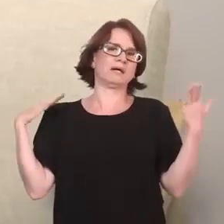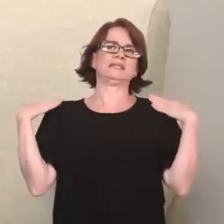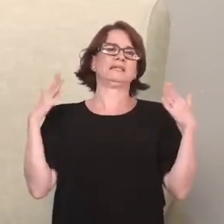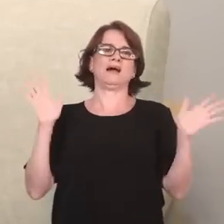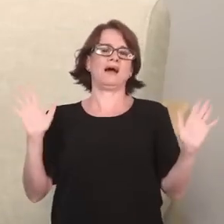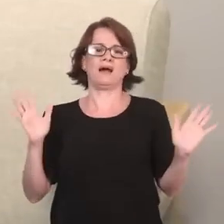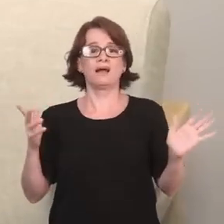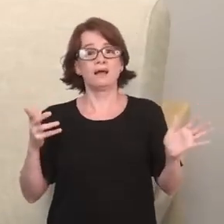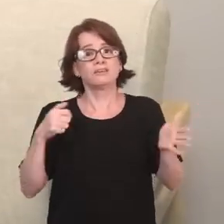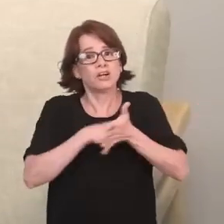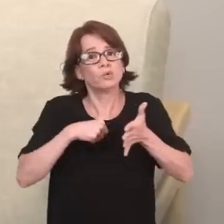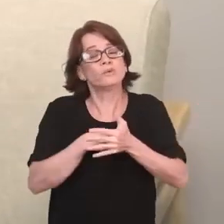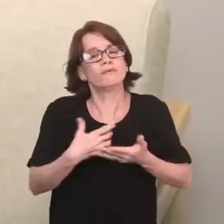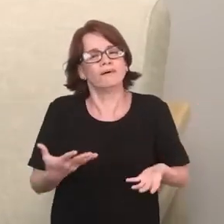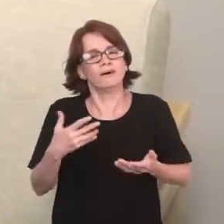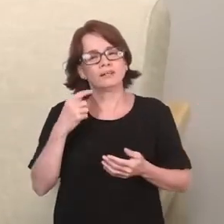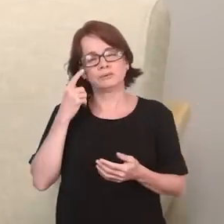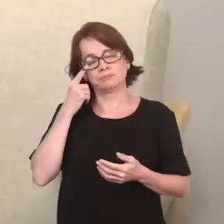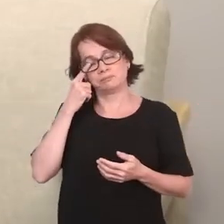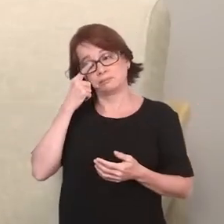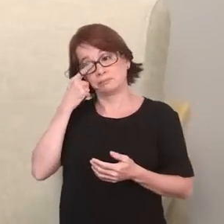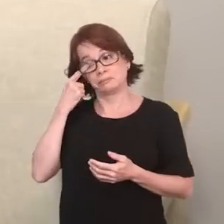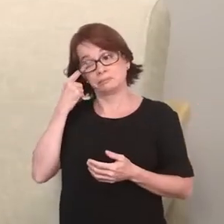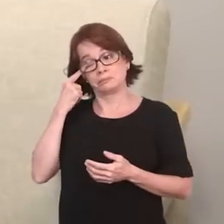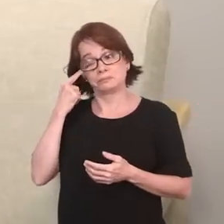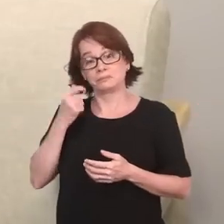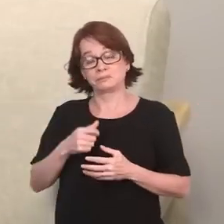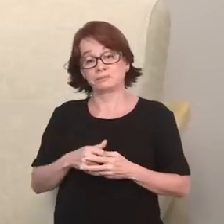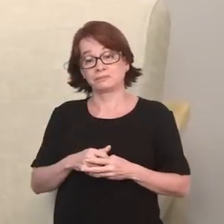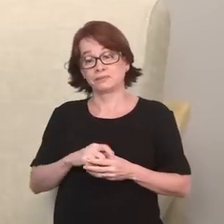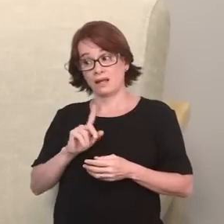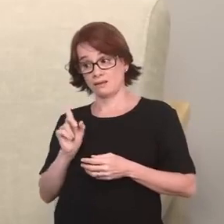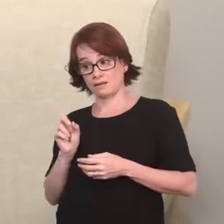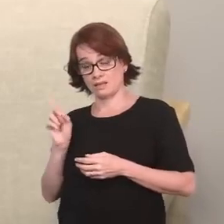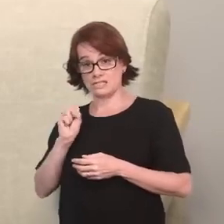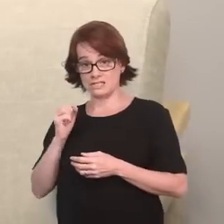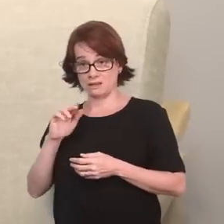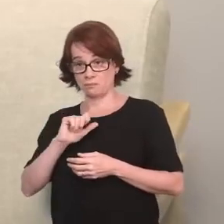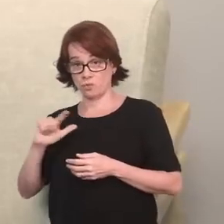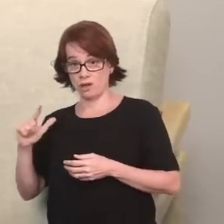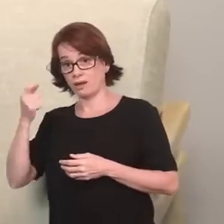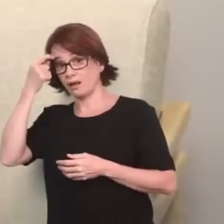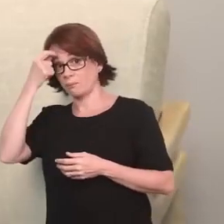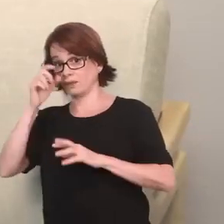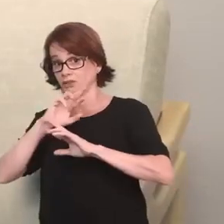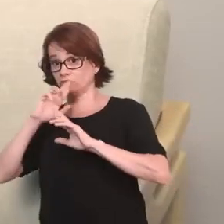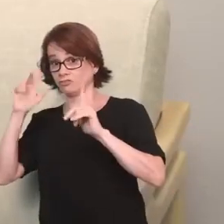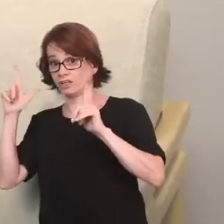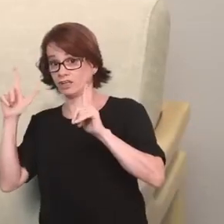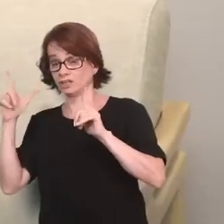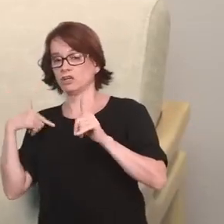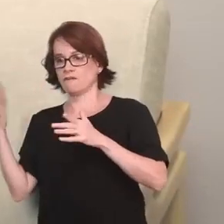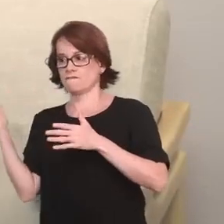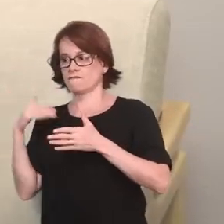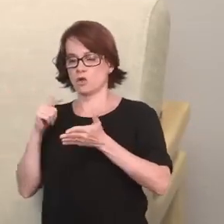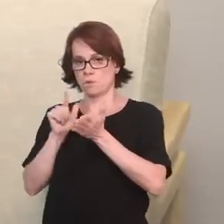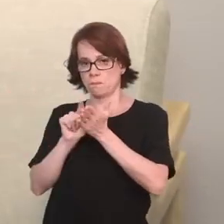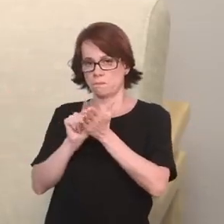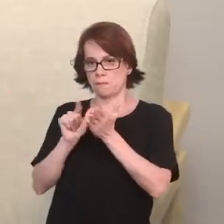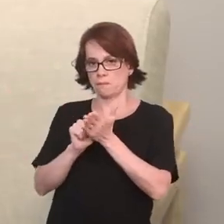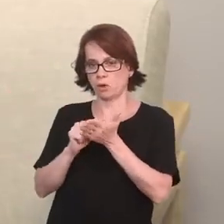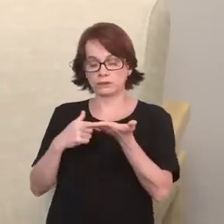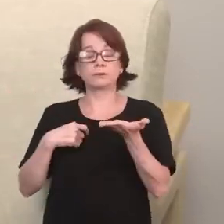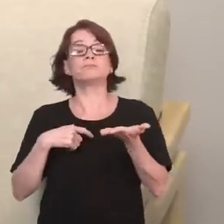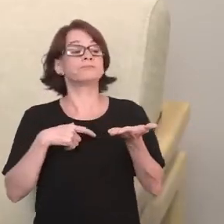né? E o Samuel já, né, o Samuel é engenheiro mecatrônico, aquela cabeça mais assim, aí ele já veio com um papelzinho.